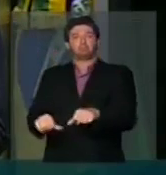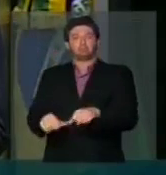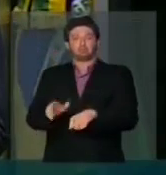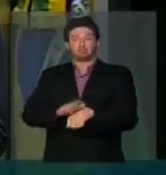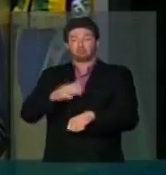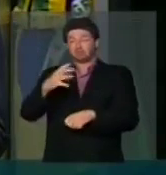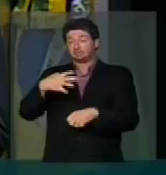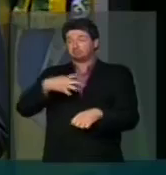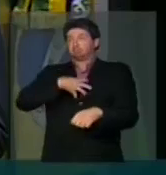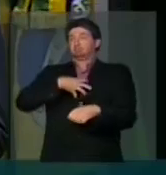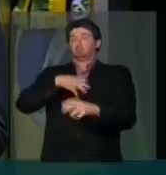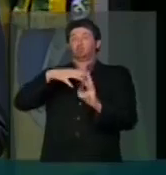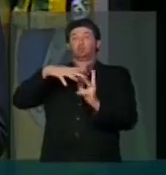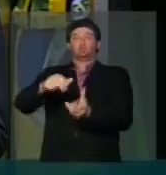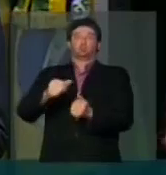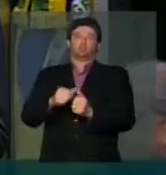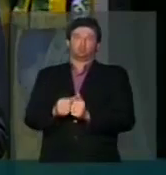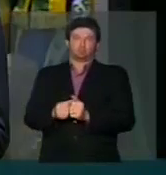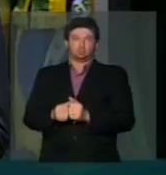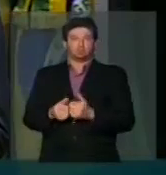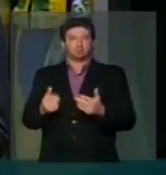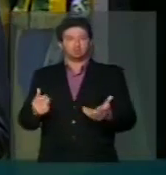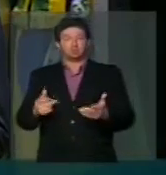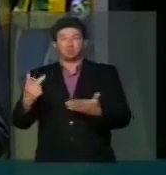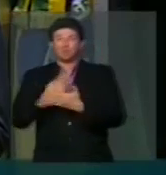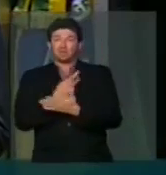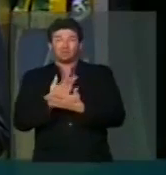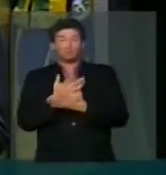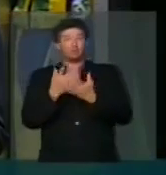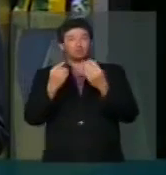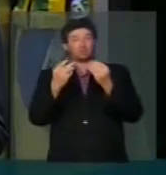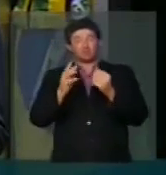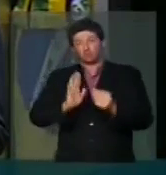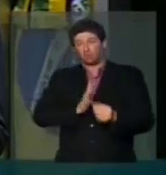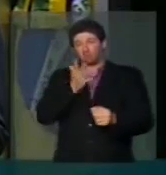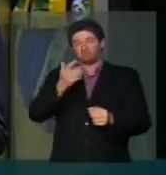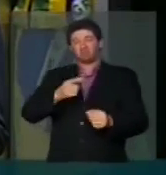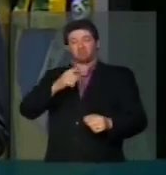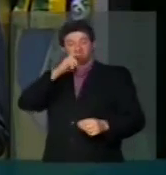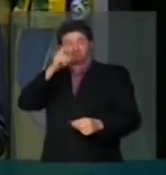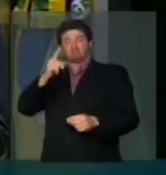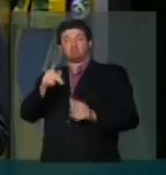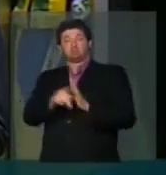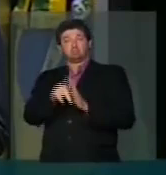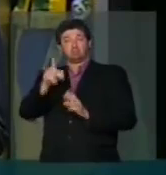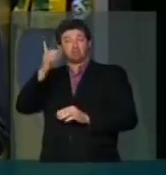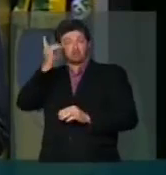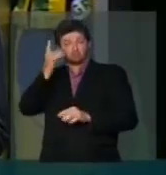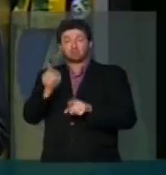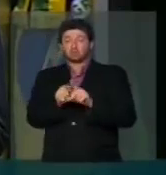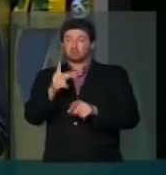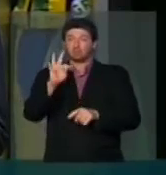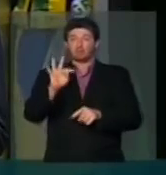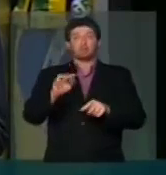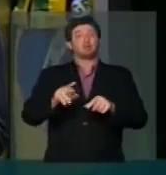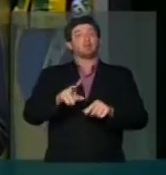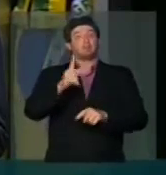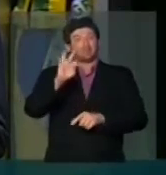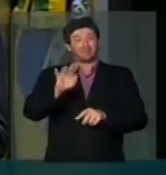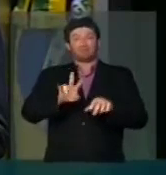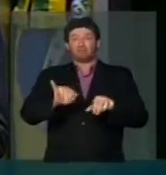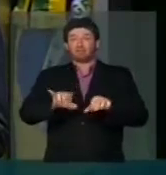maiores frustrações do mundo. Por tantos erros, empáfia e arrogância, Dilma e o PT estão afundando o